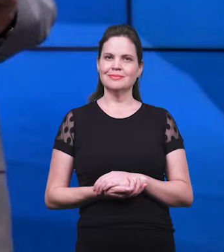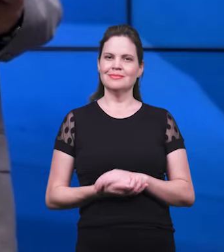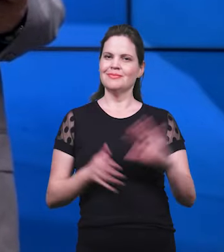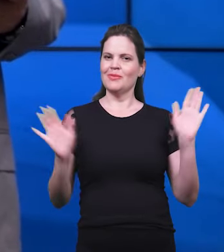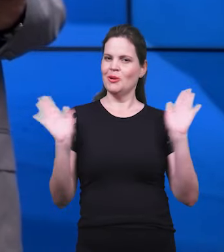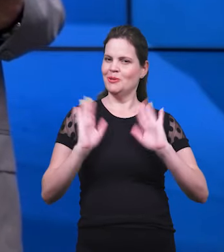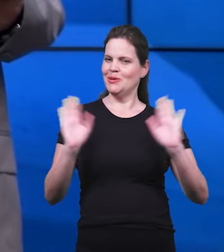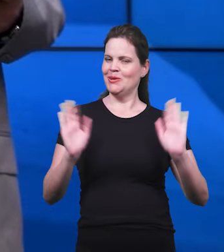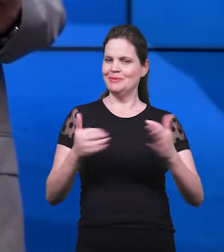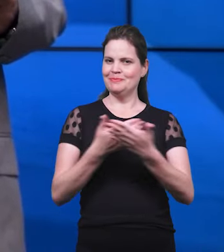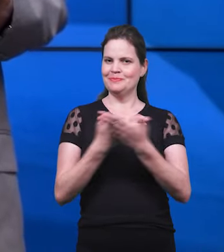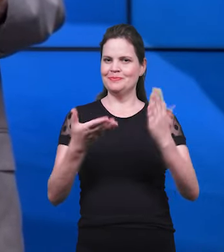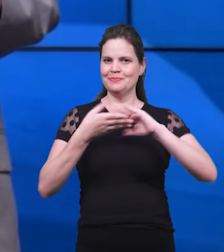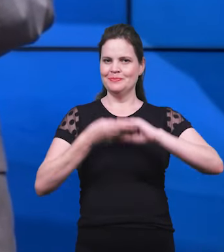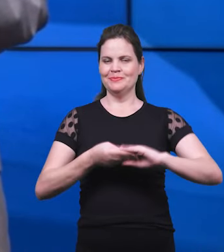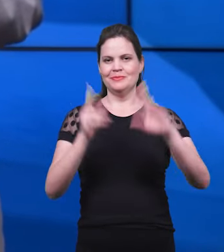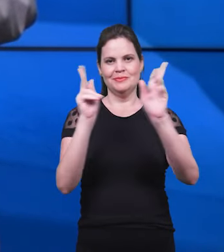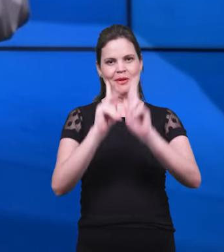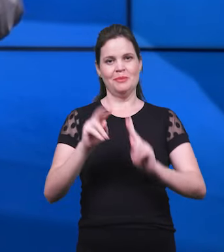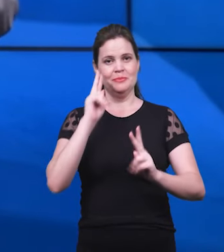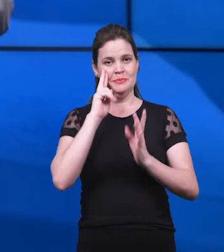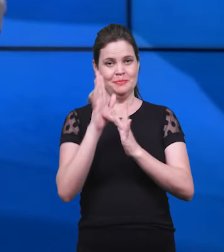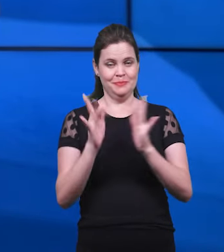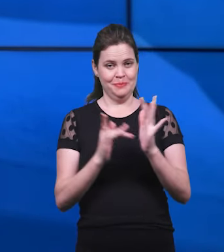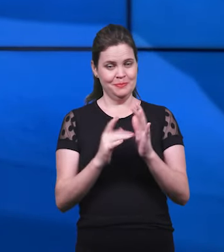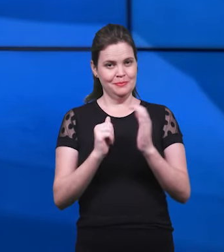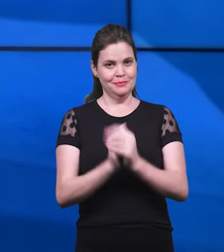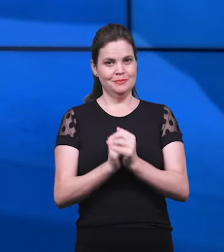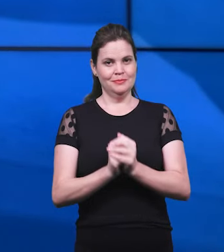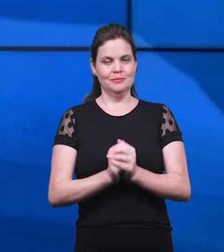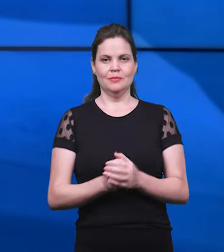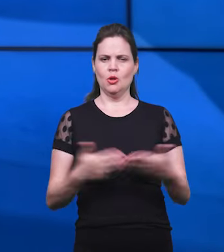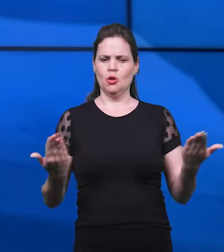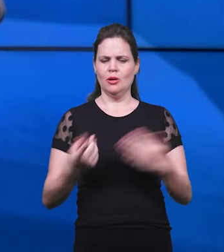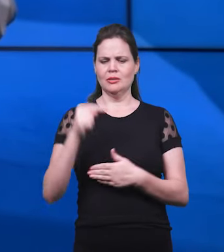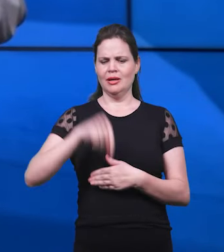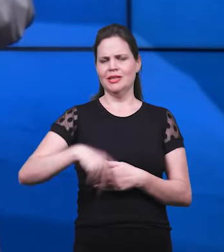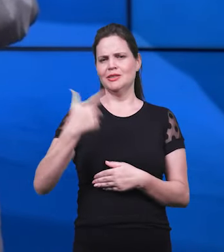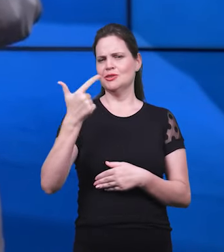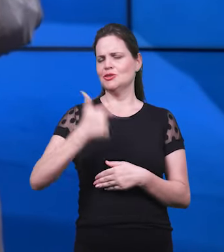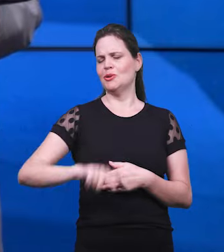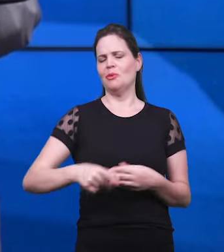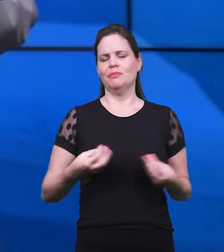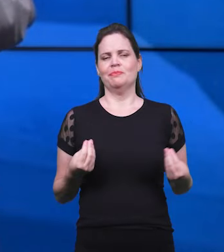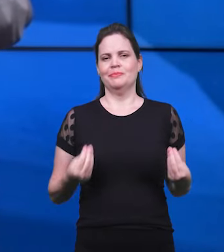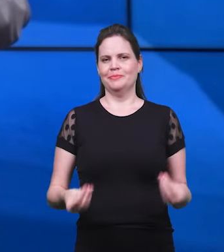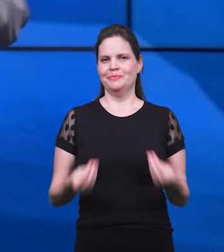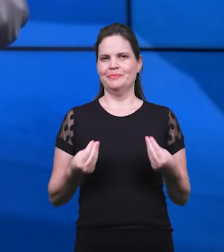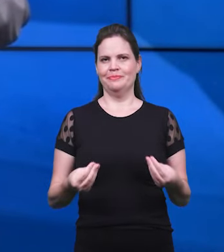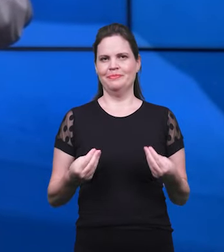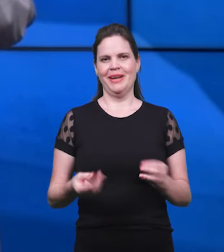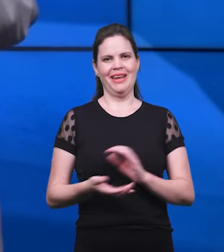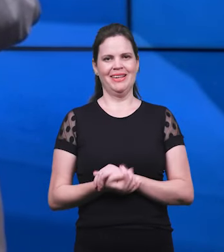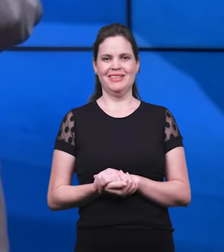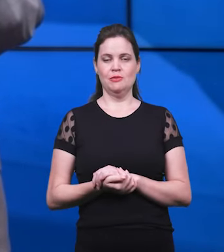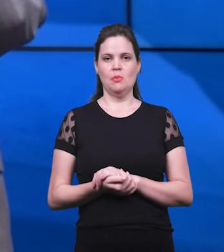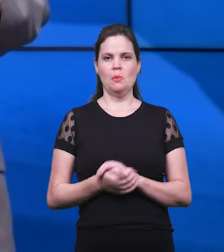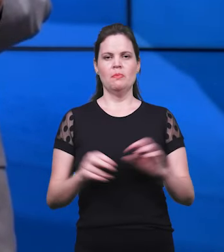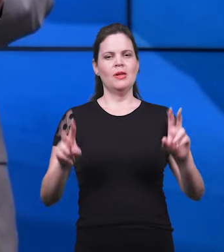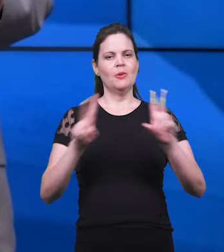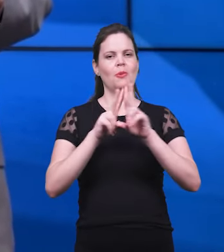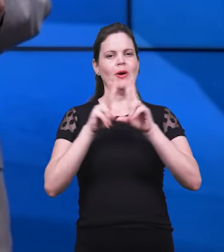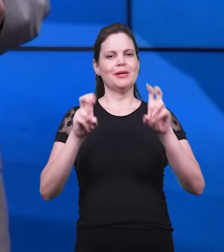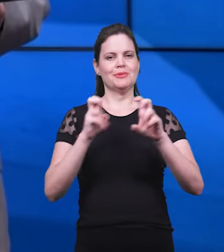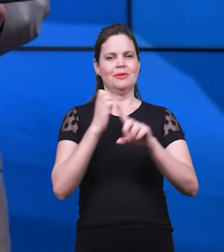eu quero cumprimentar a todos com a paz do Senhor Jesus e dizer que nós estamos aqui mais uma vez para adiantar aqui um pouco o assunto